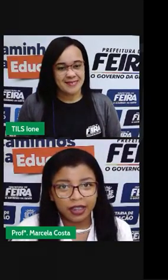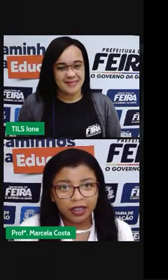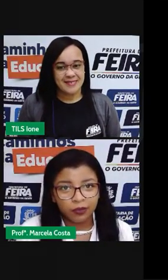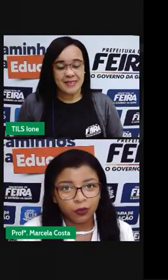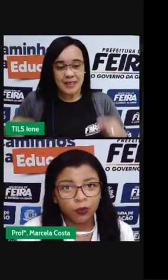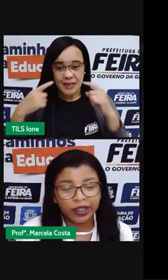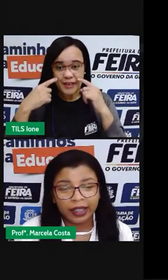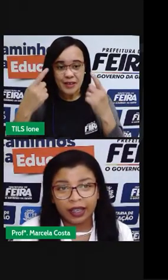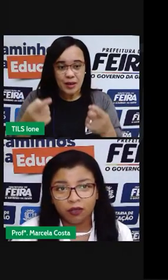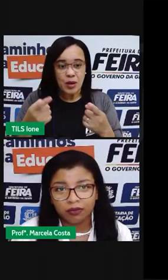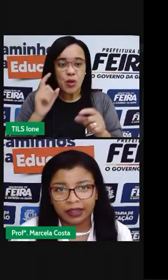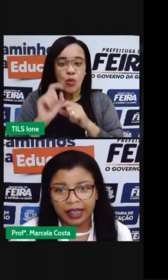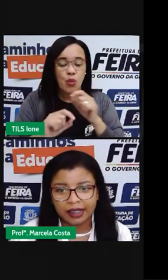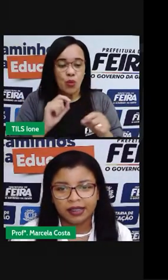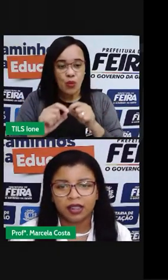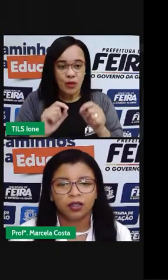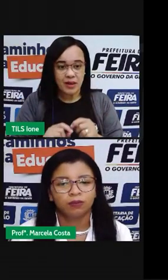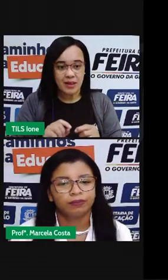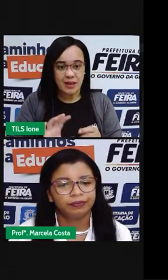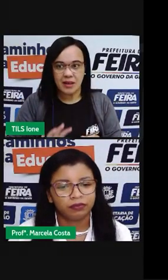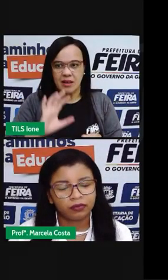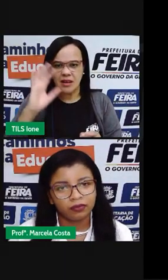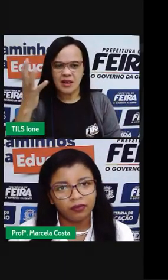Vocês viram o que é que acontece